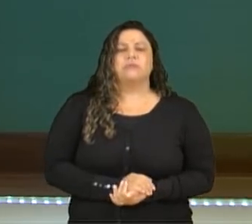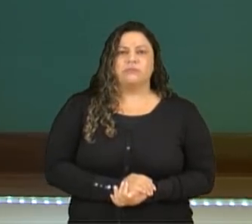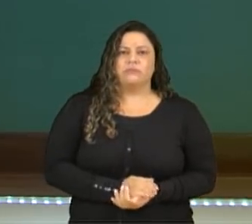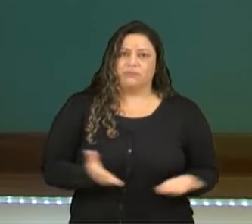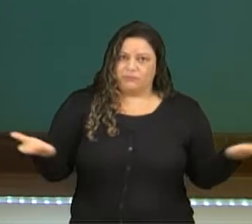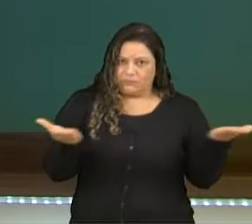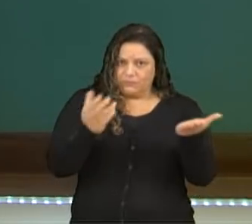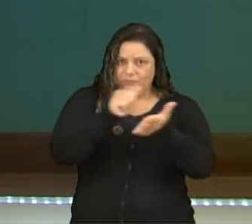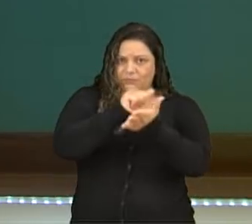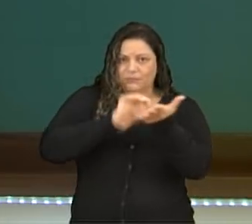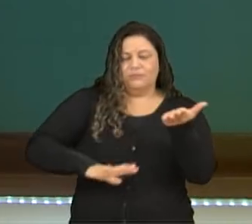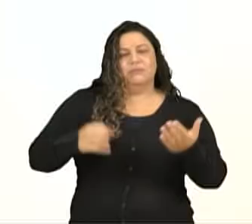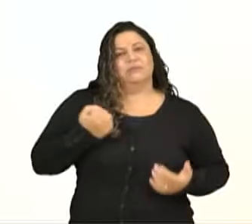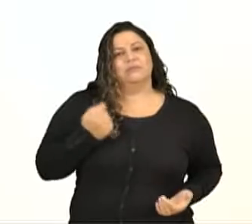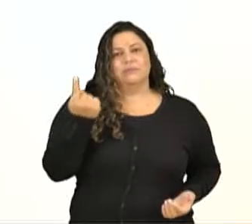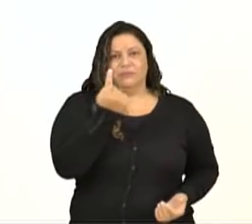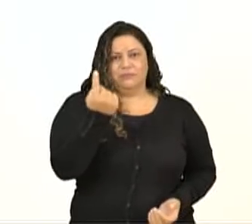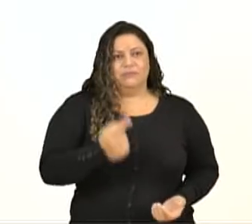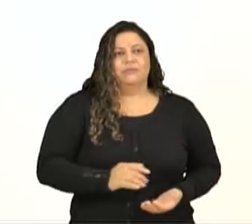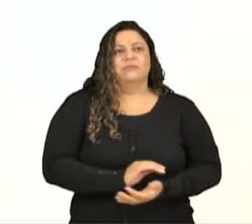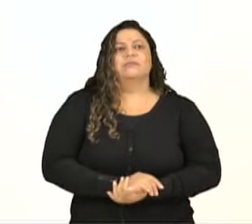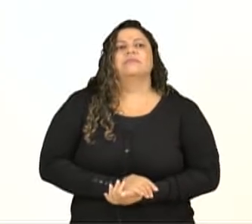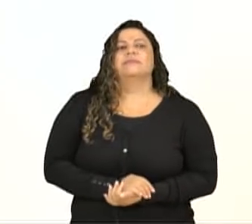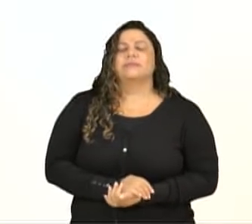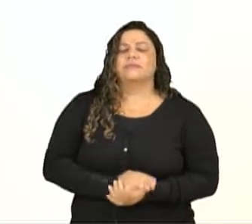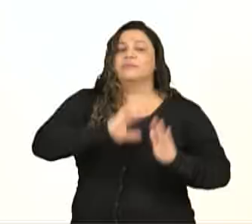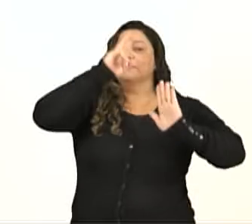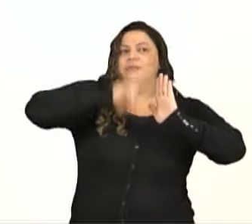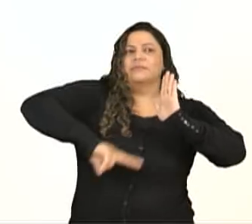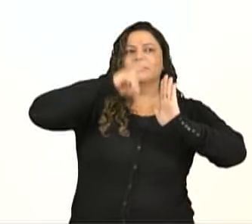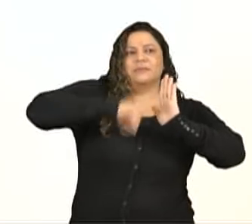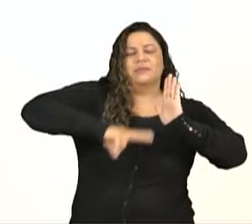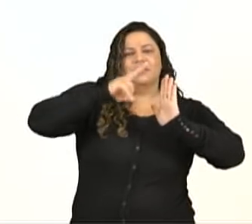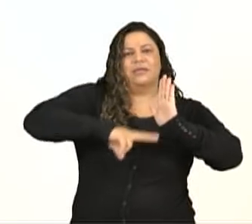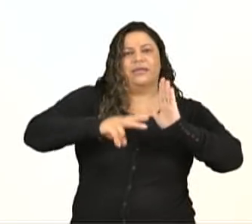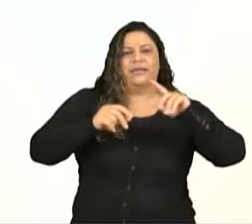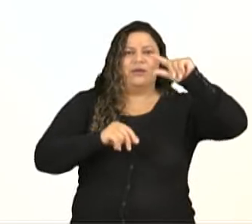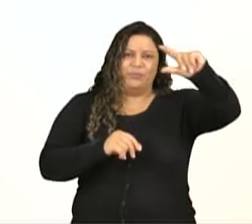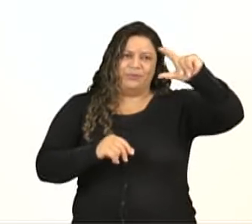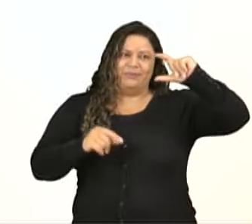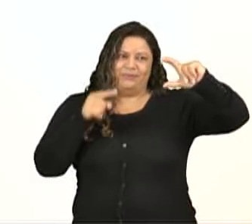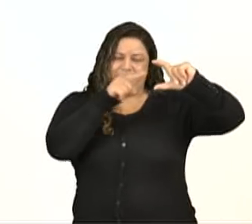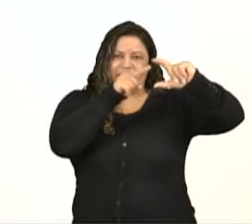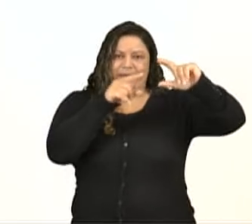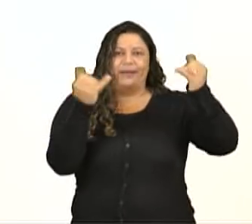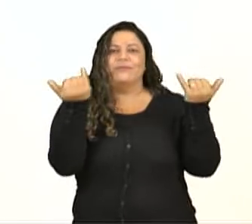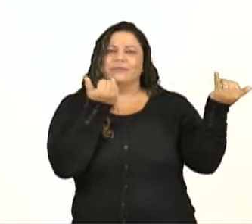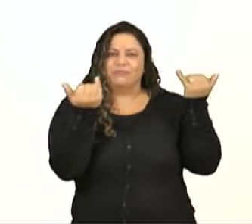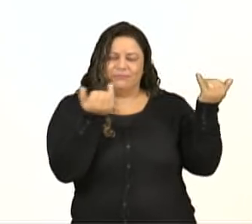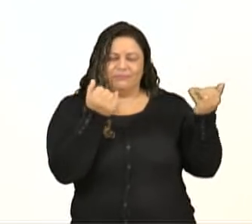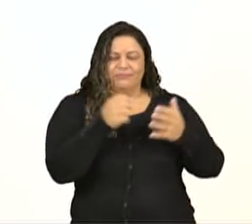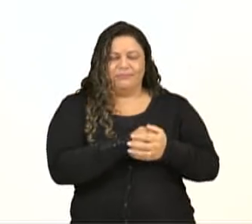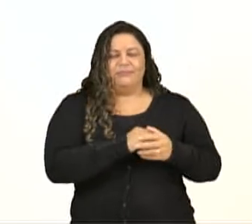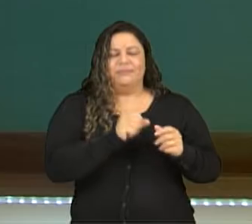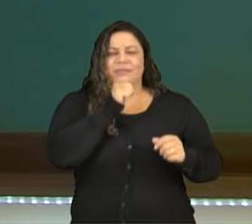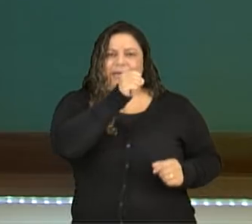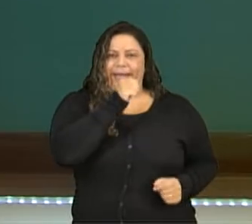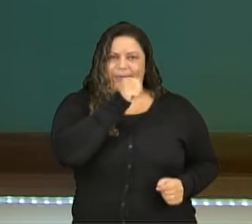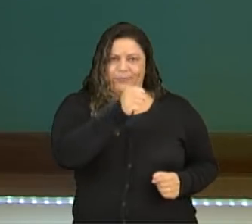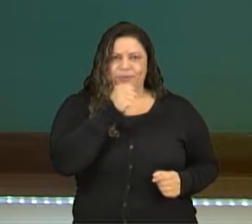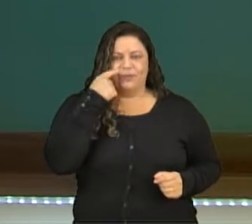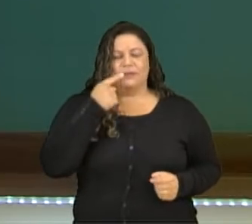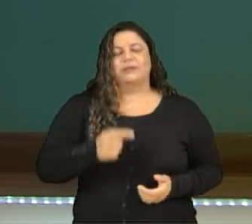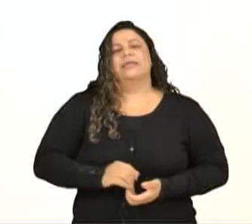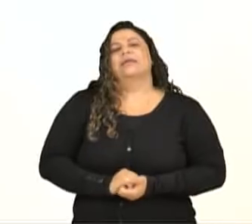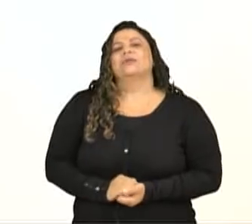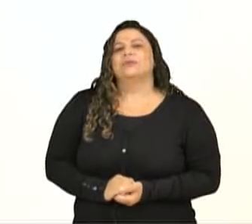Então, vamos para a nossa atividade 1. Releia o primeiro parágrafo da reportagem, desta última leitura que a gente acabou